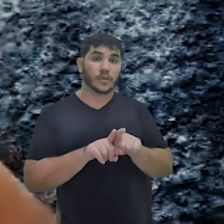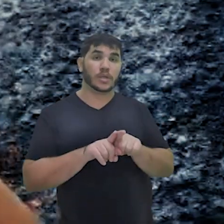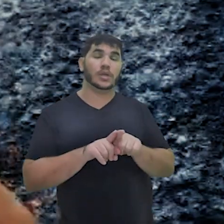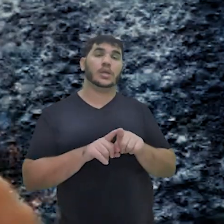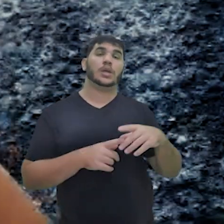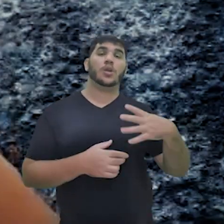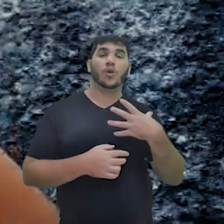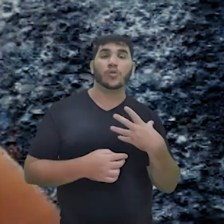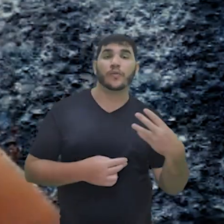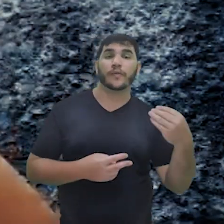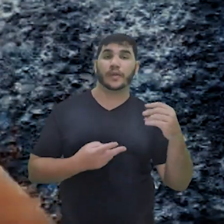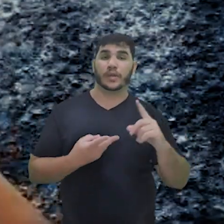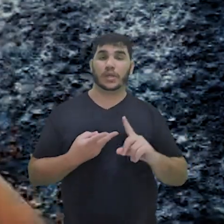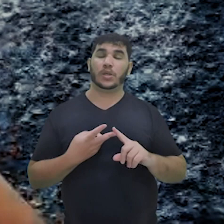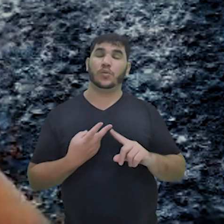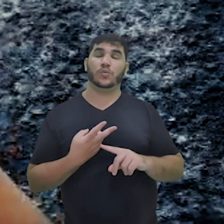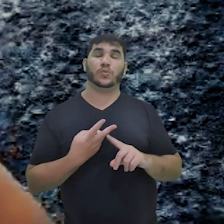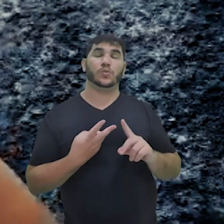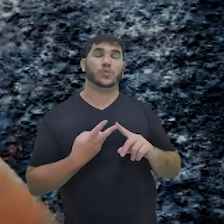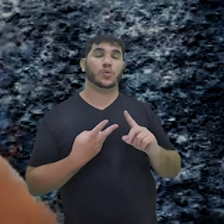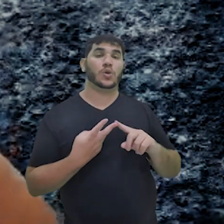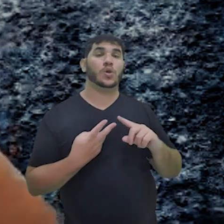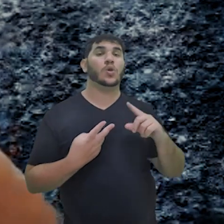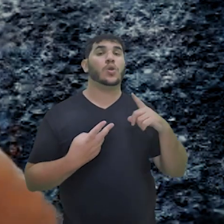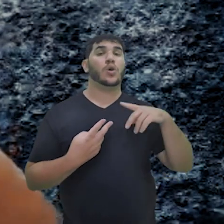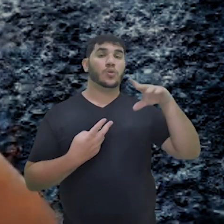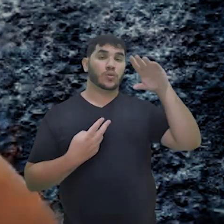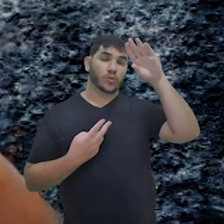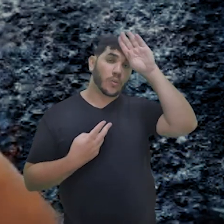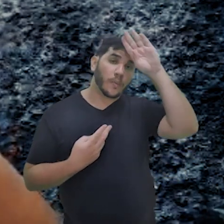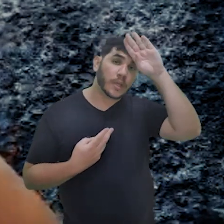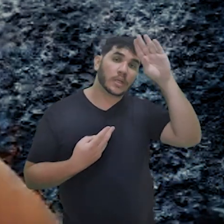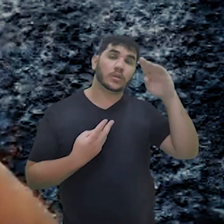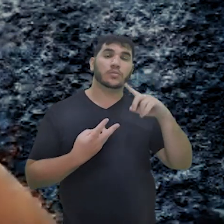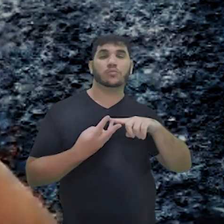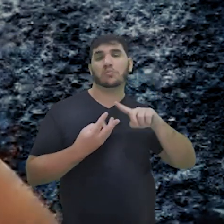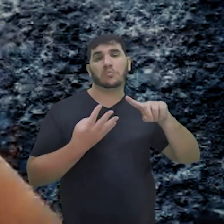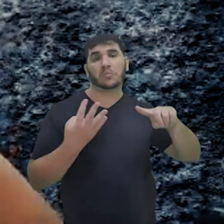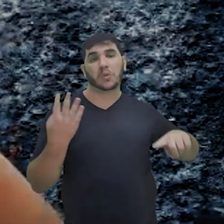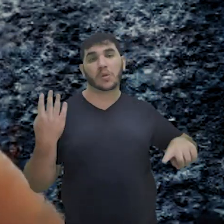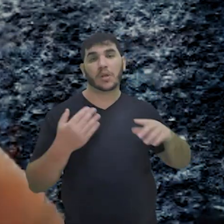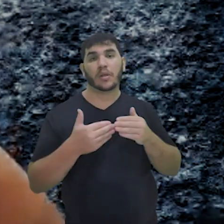dos nossos filhos, dos nossos sobrinhos, enfim.